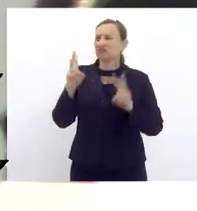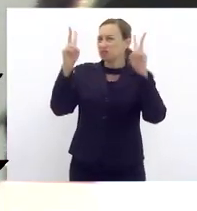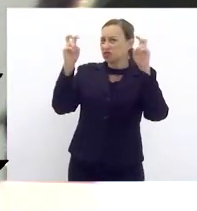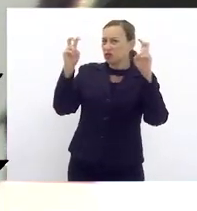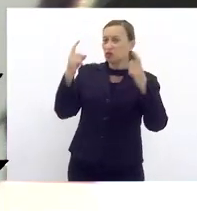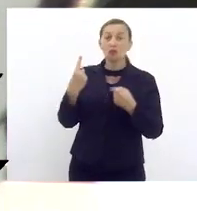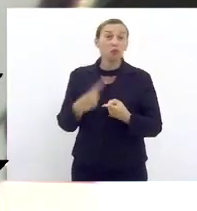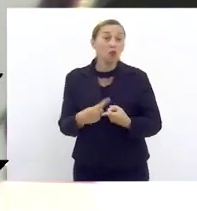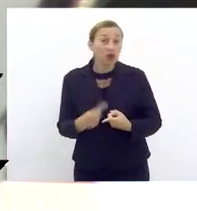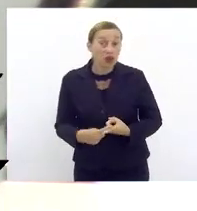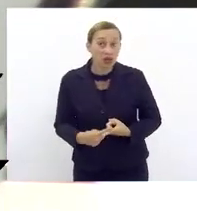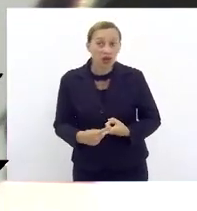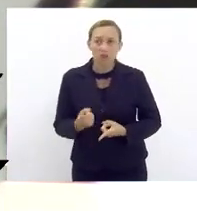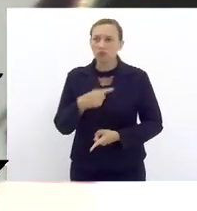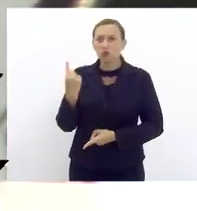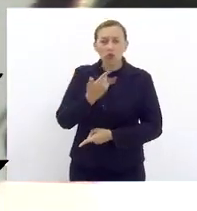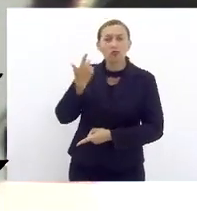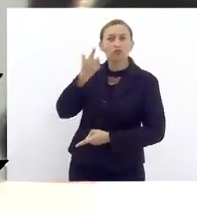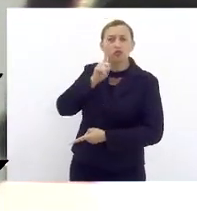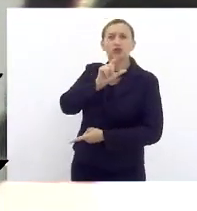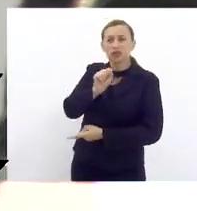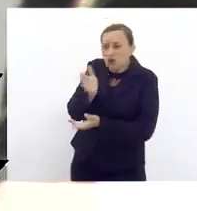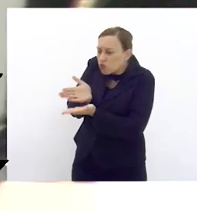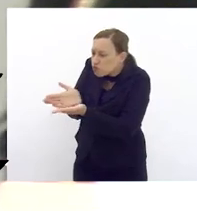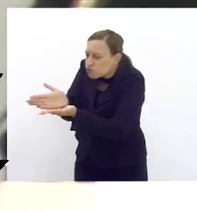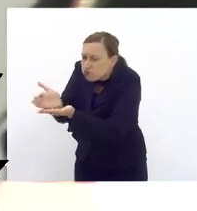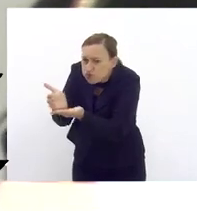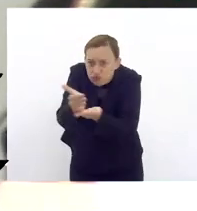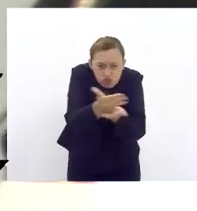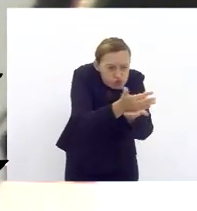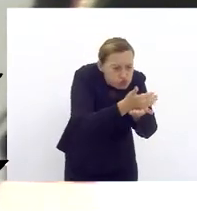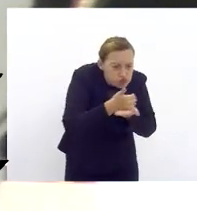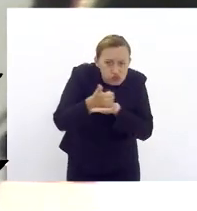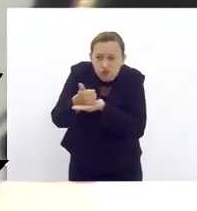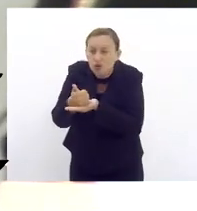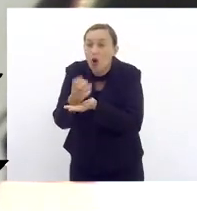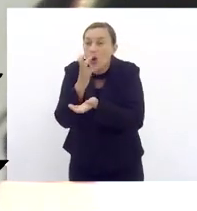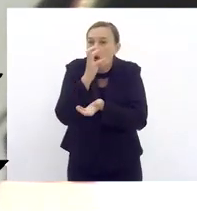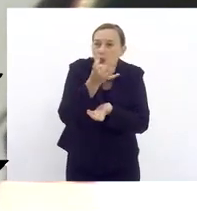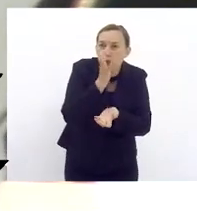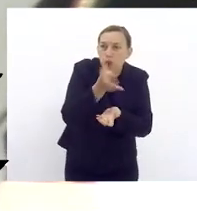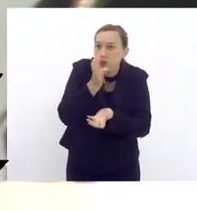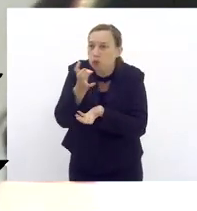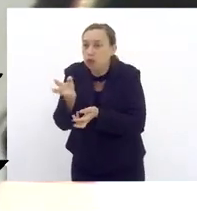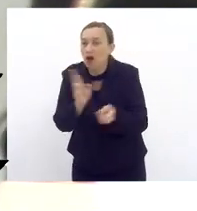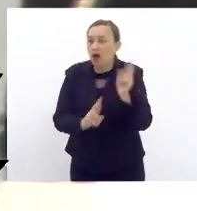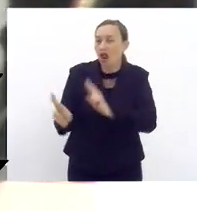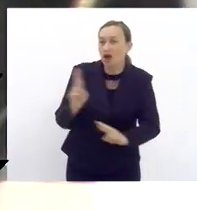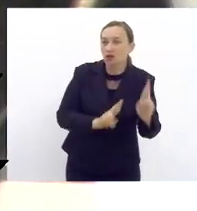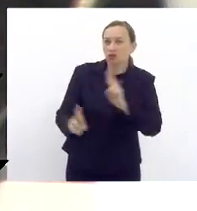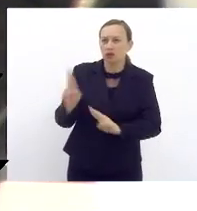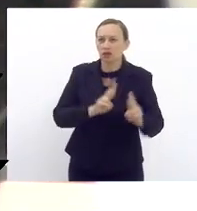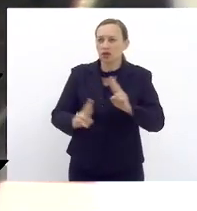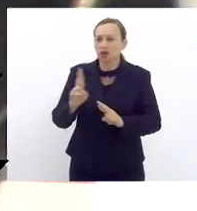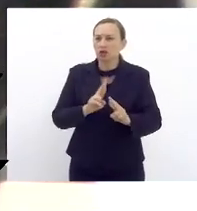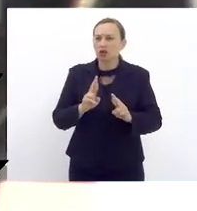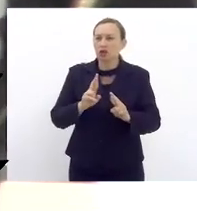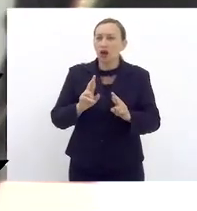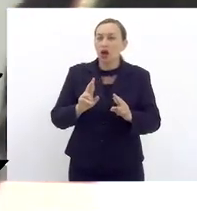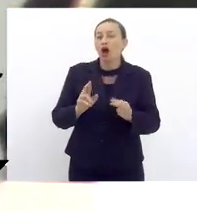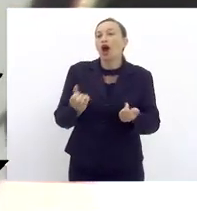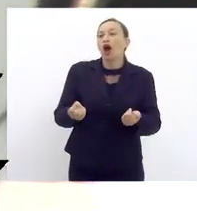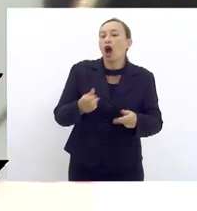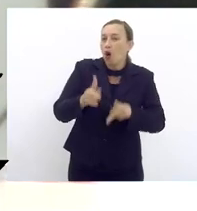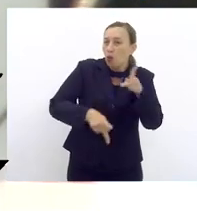porque nós conseguimos colher muitas das denúncias relacionadas ao povo de Santo